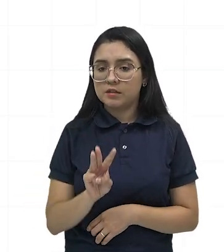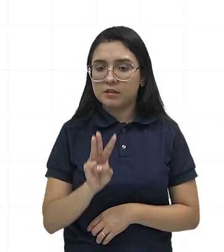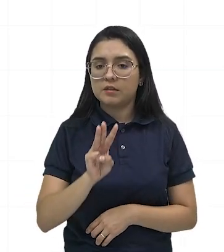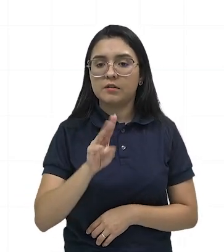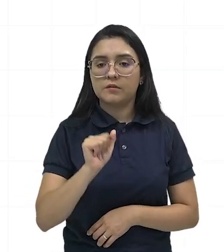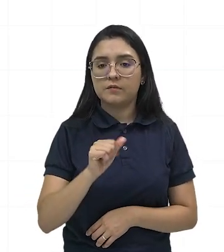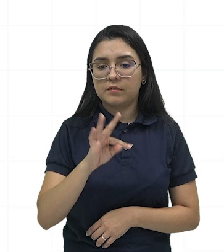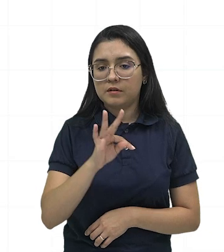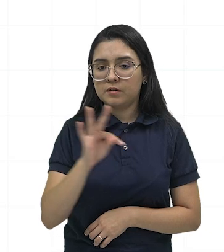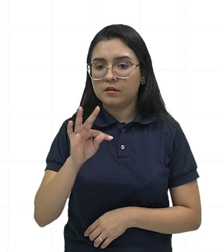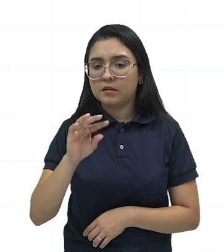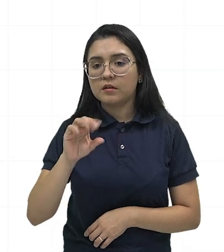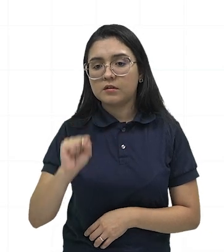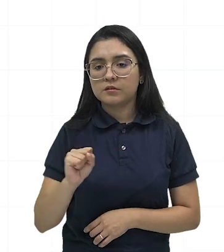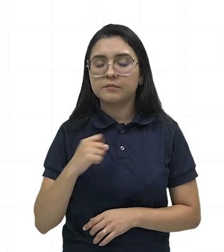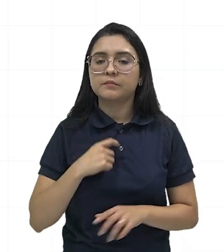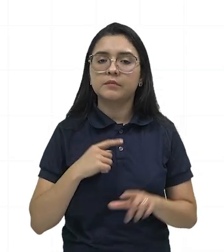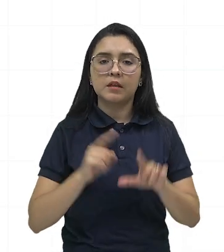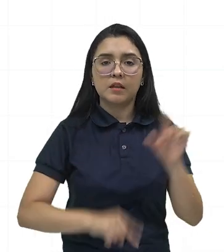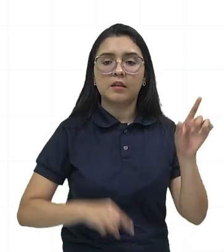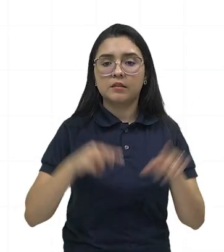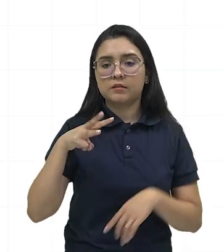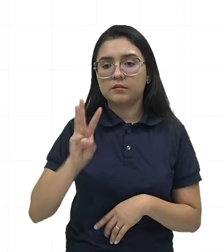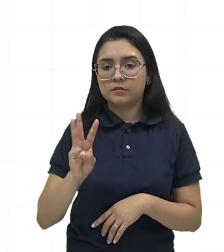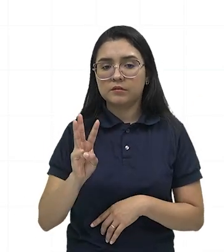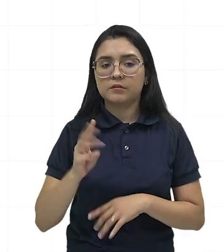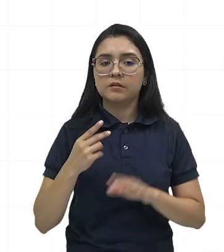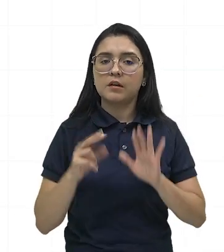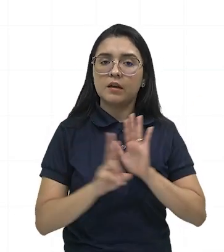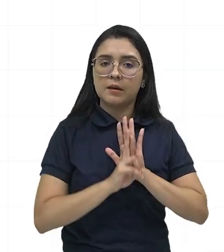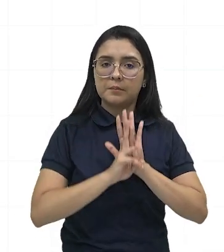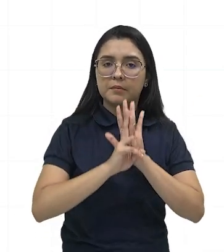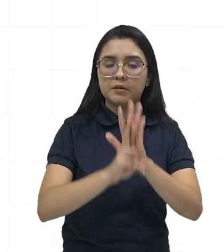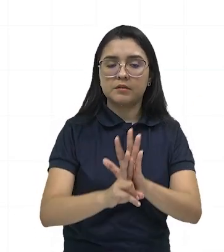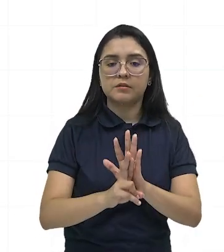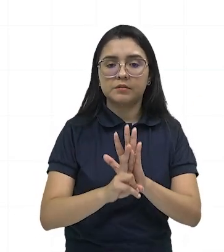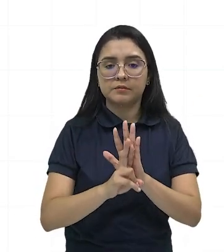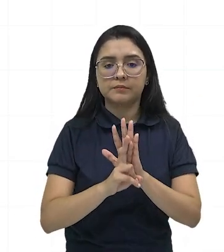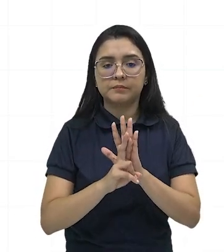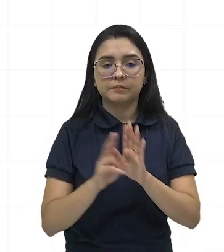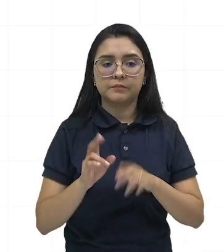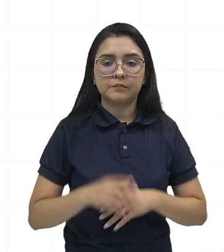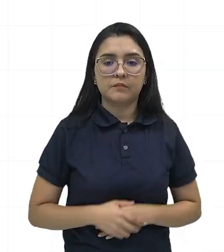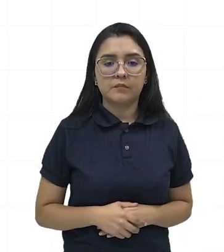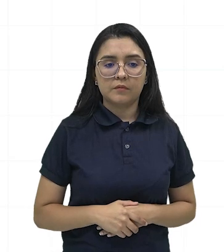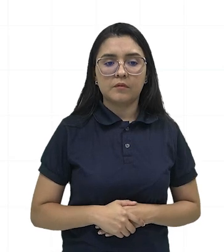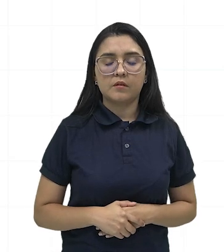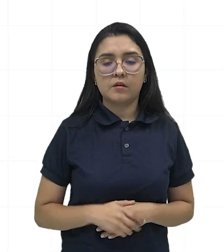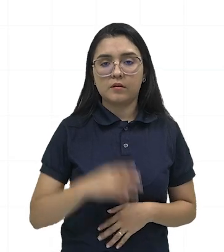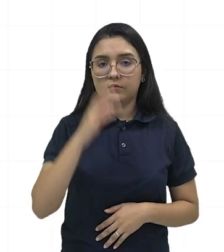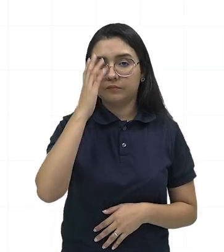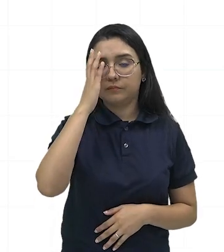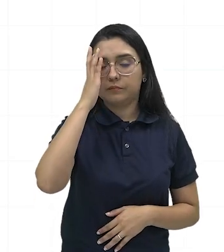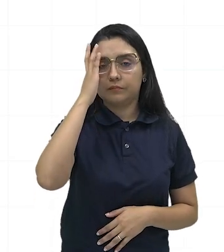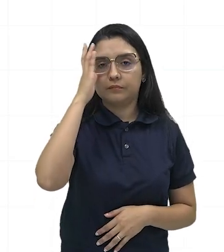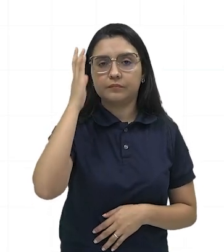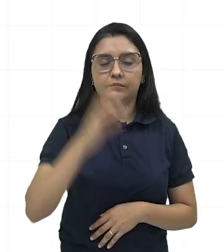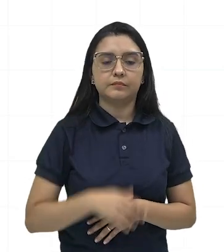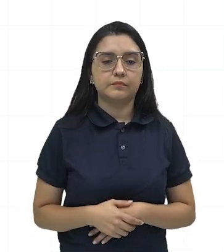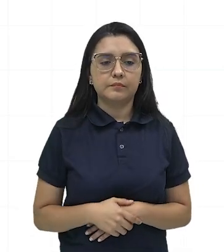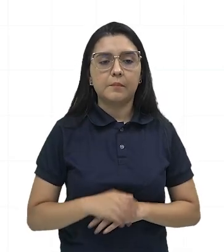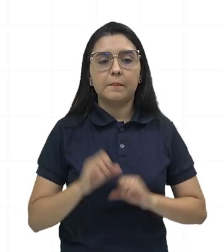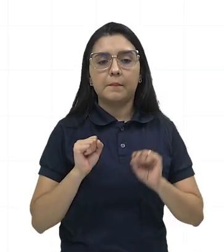aí maiúsculo que representa a unidade de medida que é a potência, tá? Então são os watts. Pode